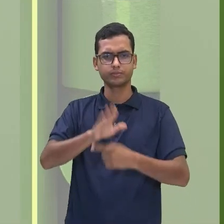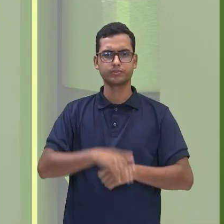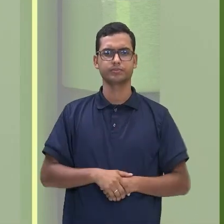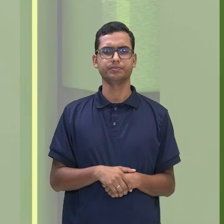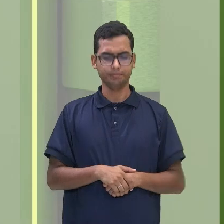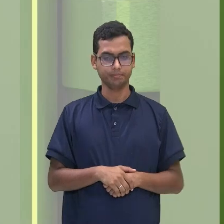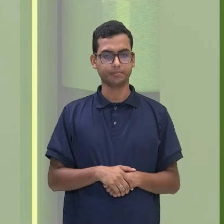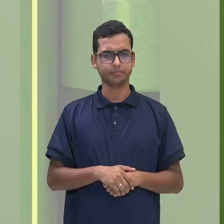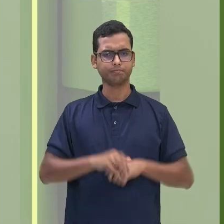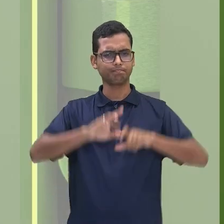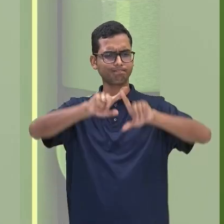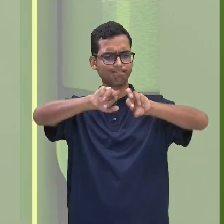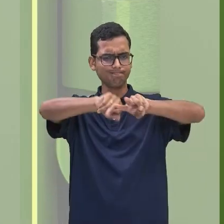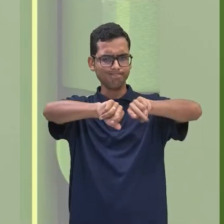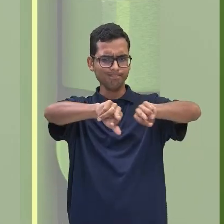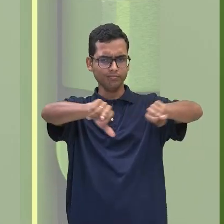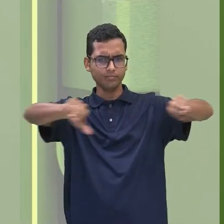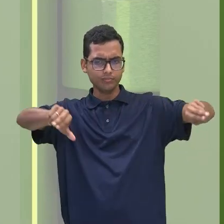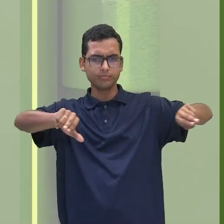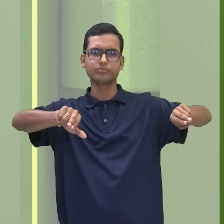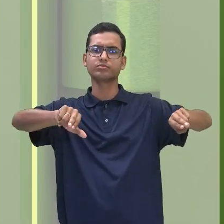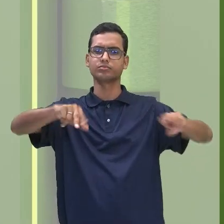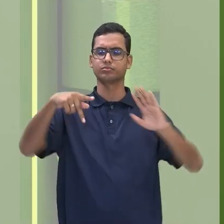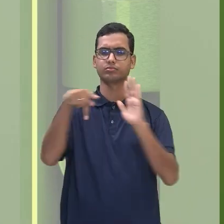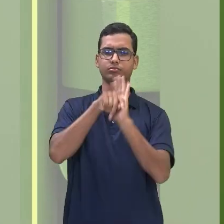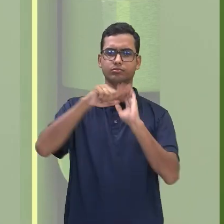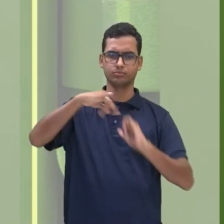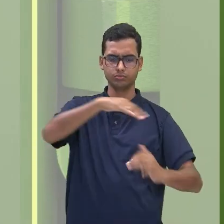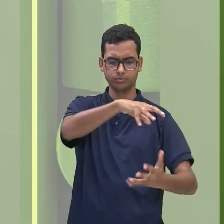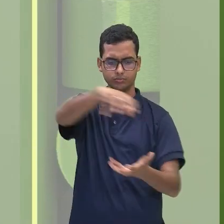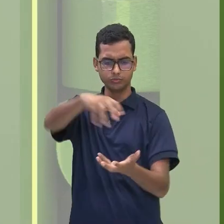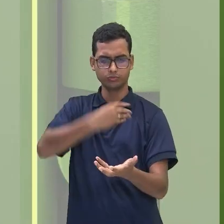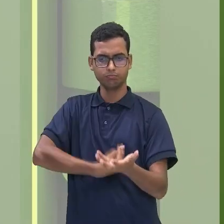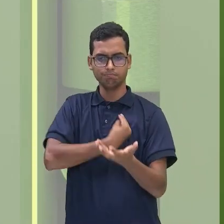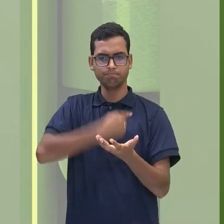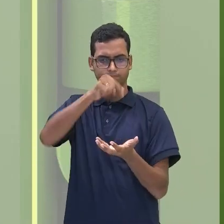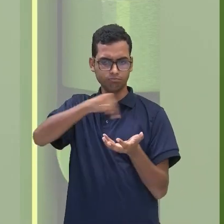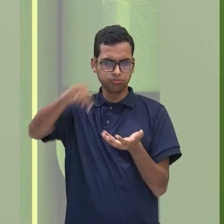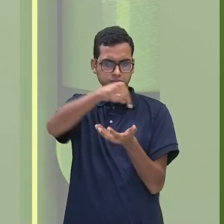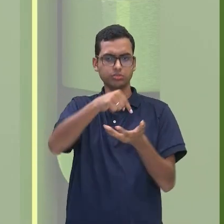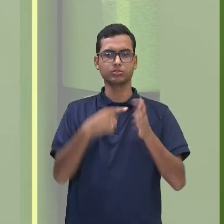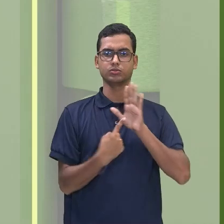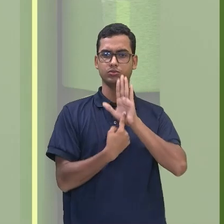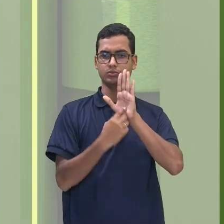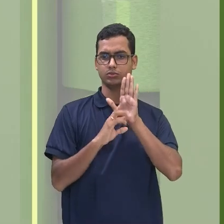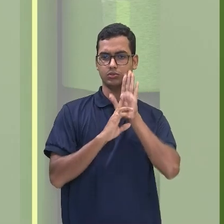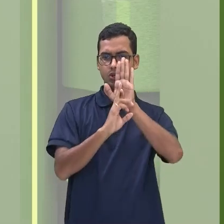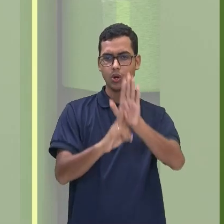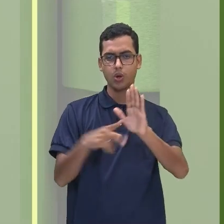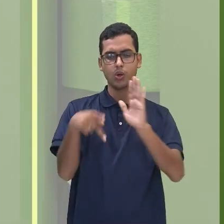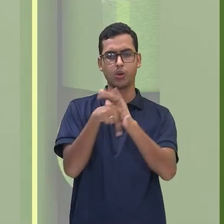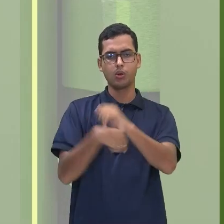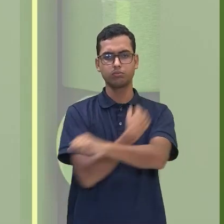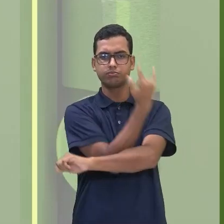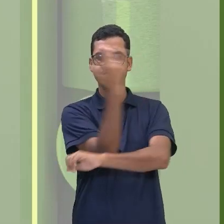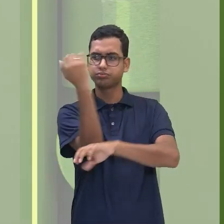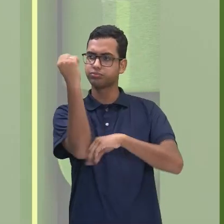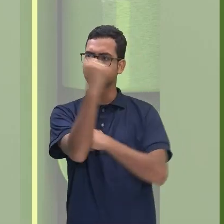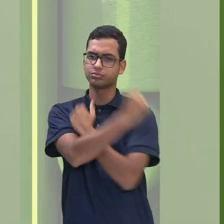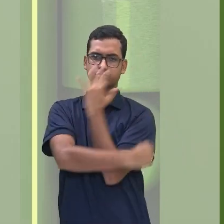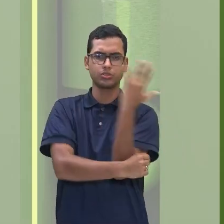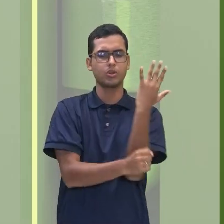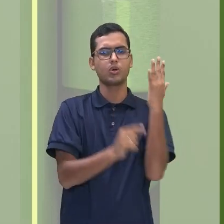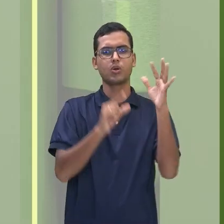é diverso o universo dos seres vivos, né? Nós temos aí a representação da fauna, da flora, de